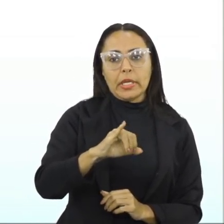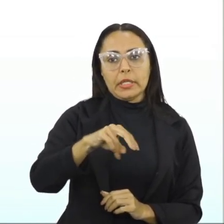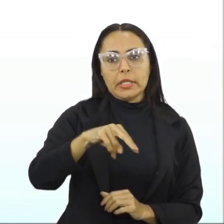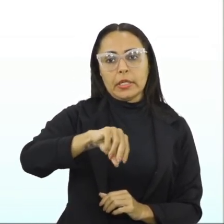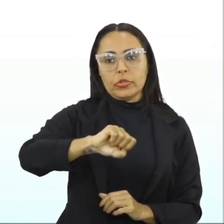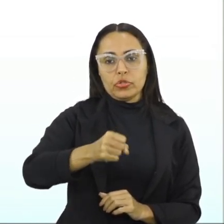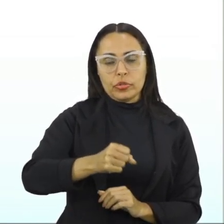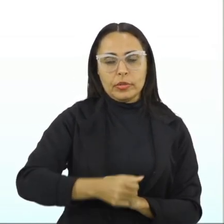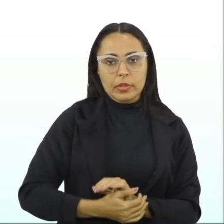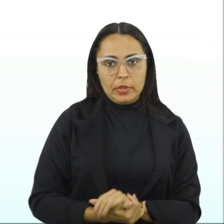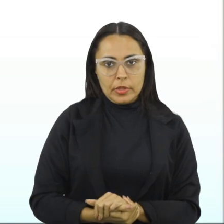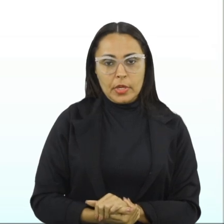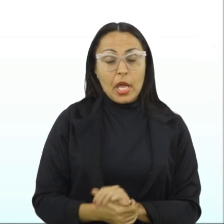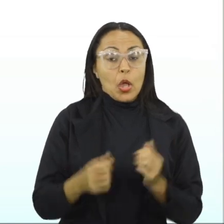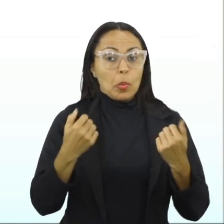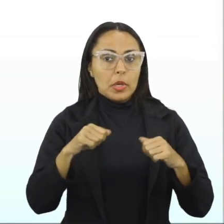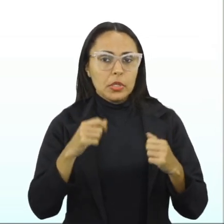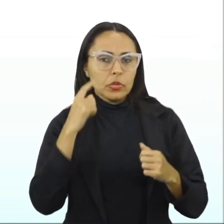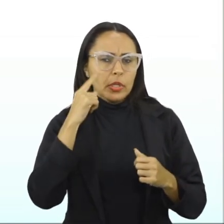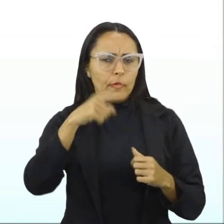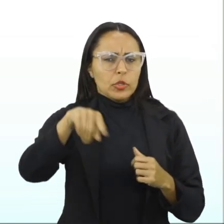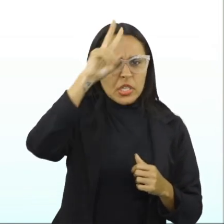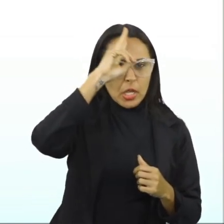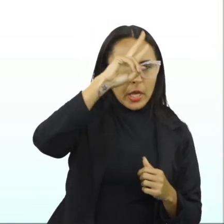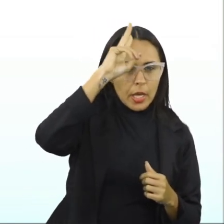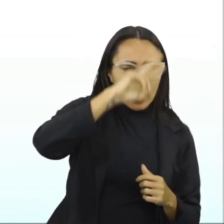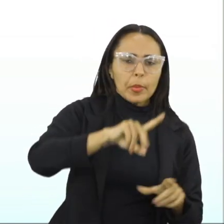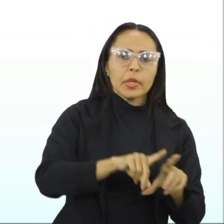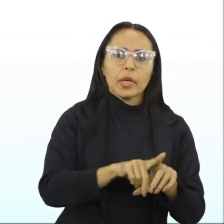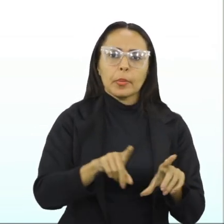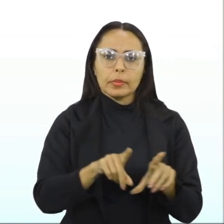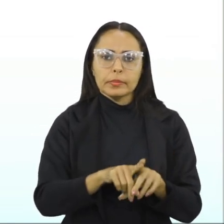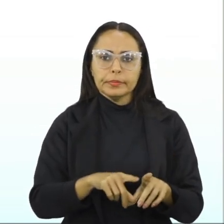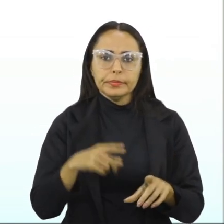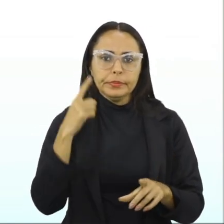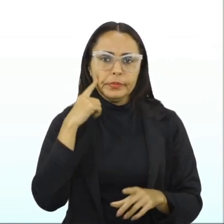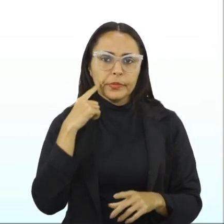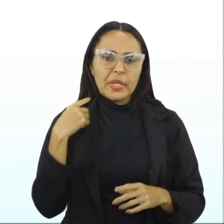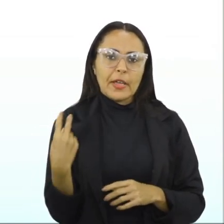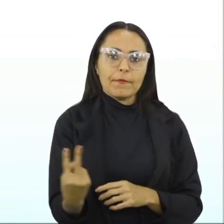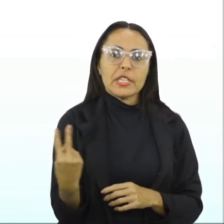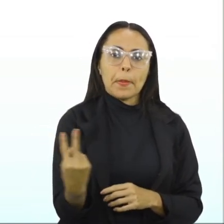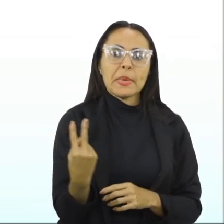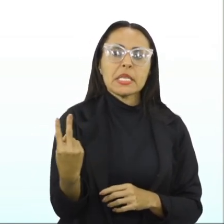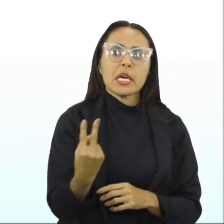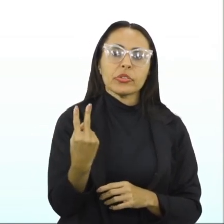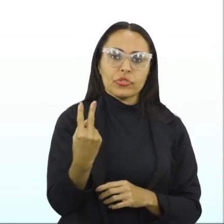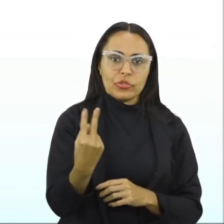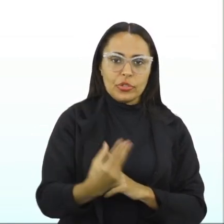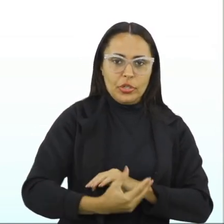Depois das proteínas, eu preciso que vocês lembrem das vitaminas.